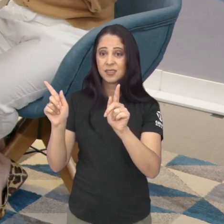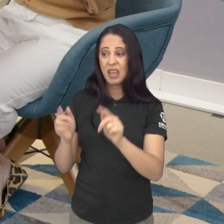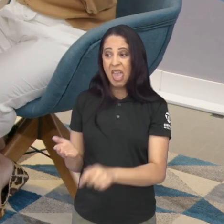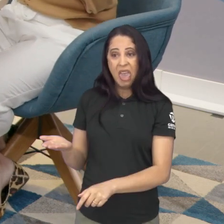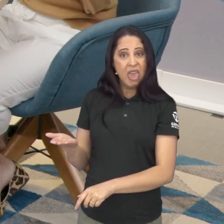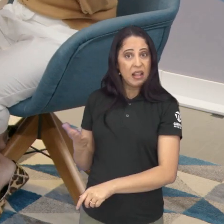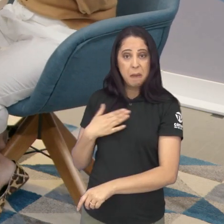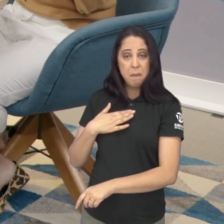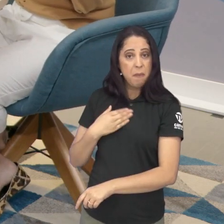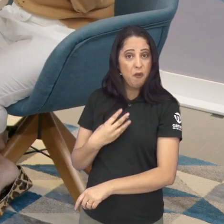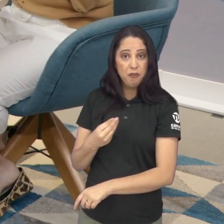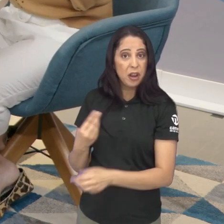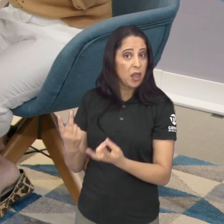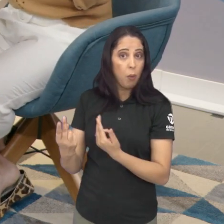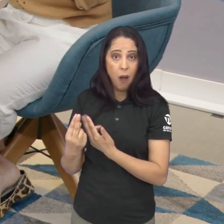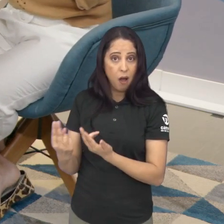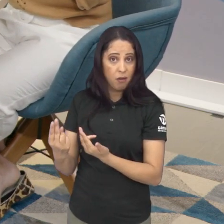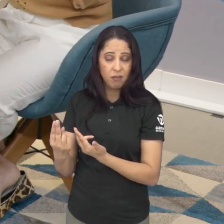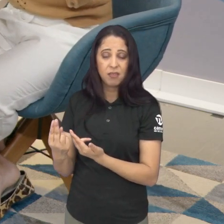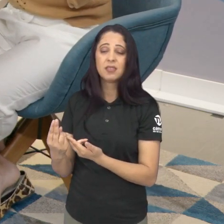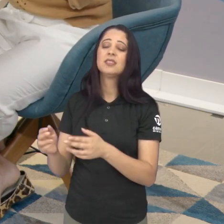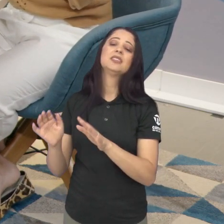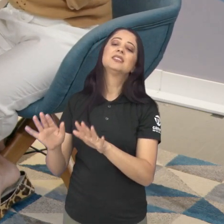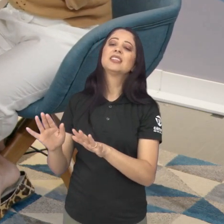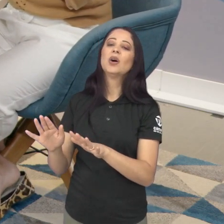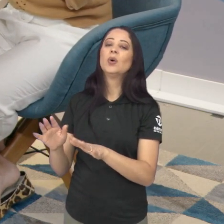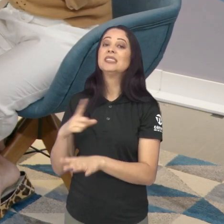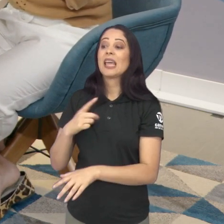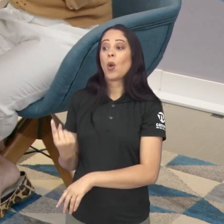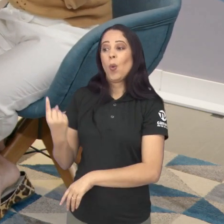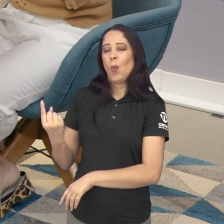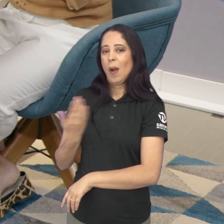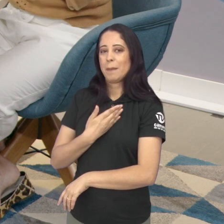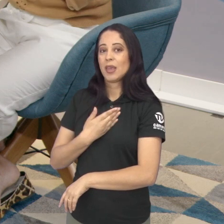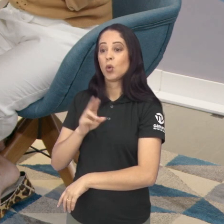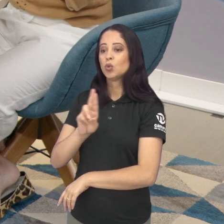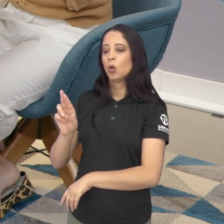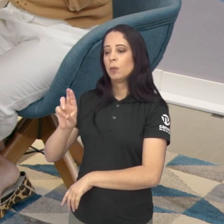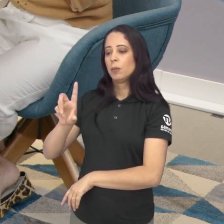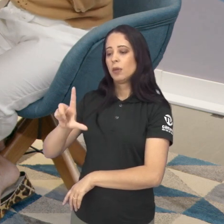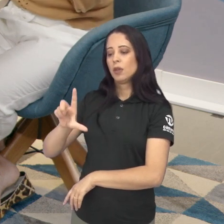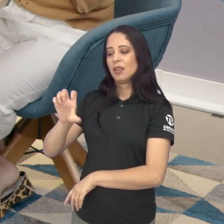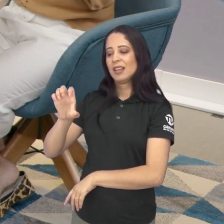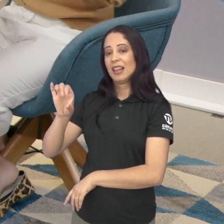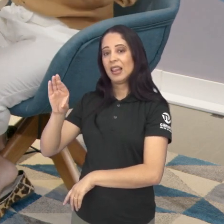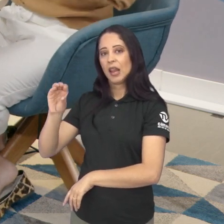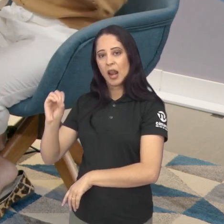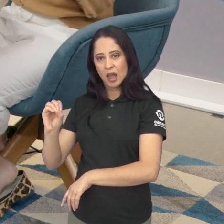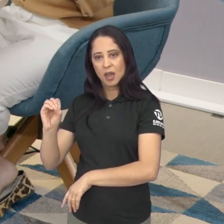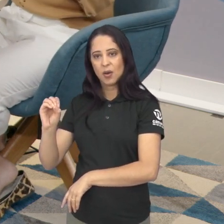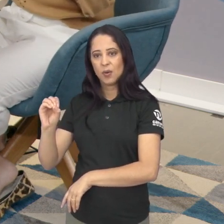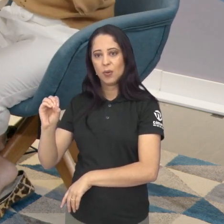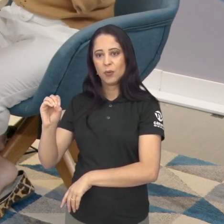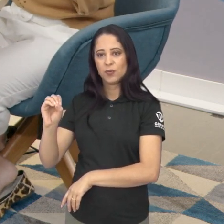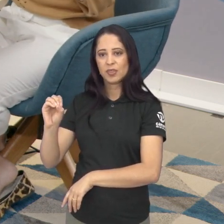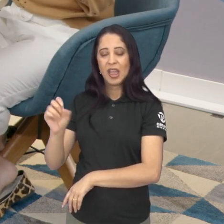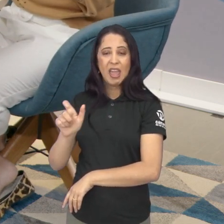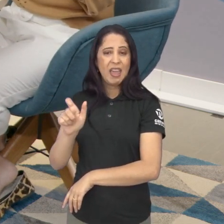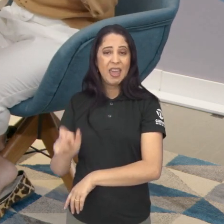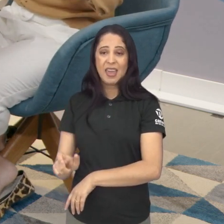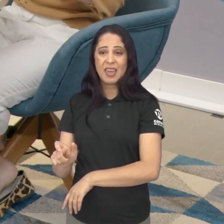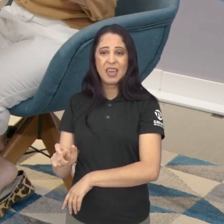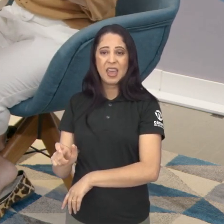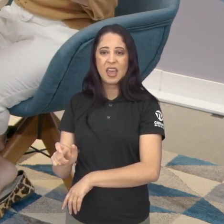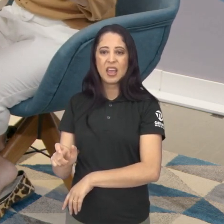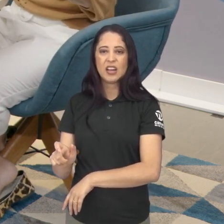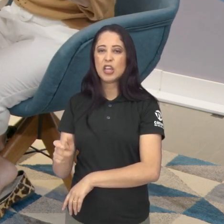ele tem a balada com os amigos dele, e um dos amigos, o Léo, né, era um menino que ele é uma graça, mas